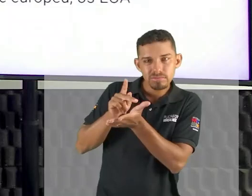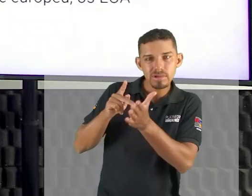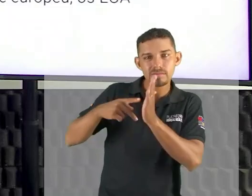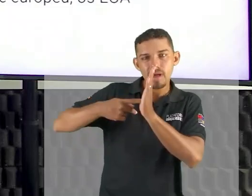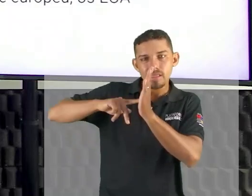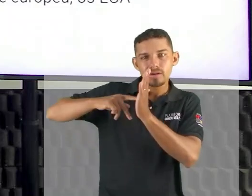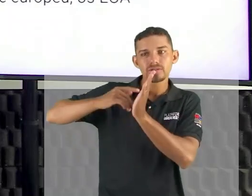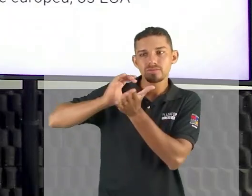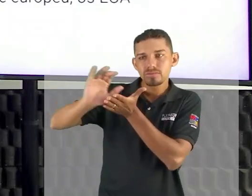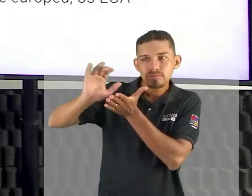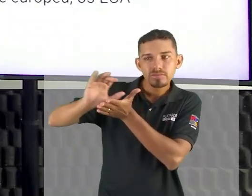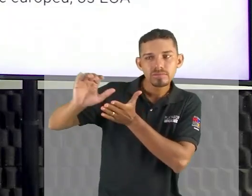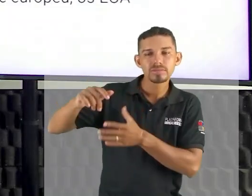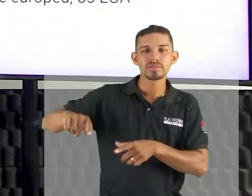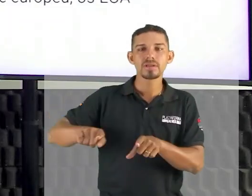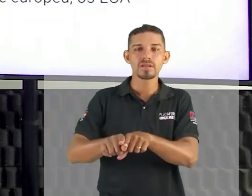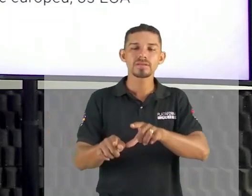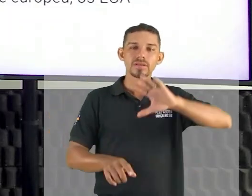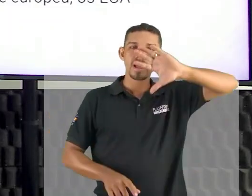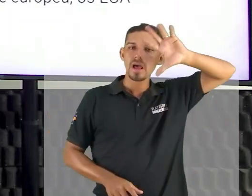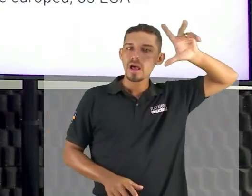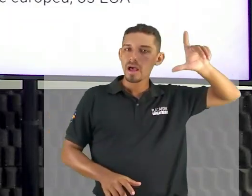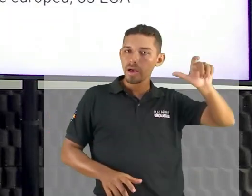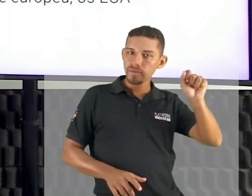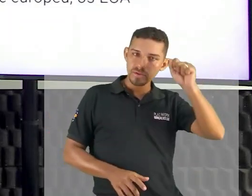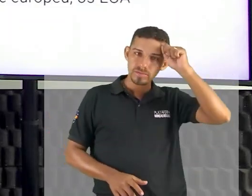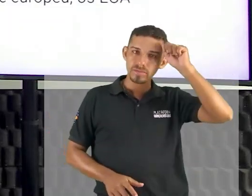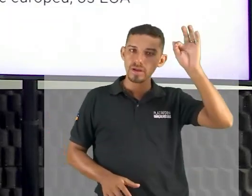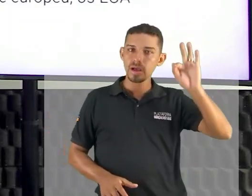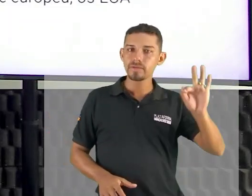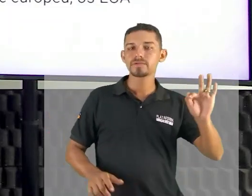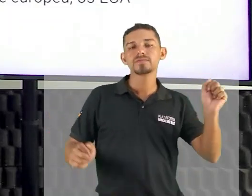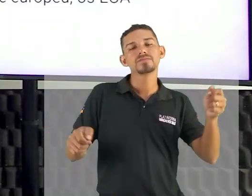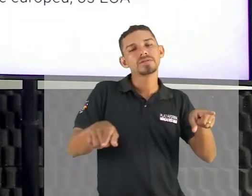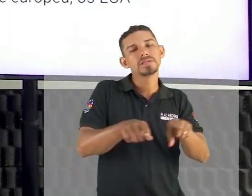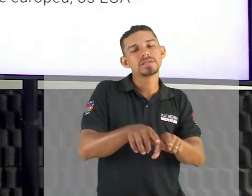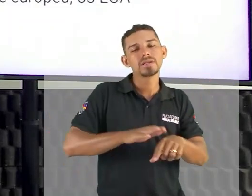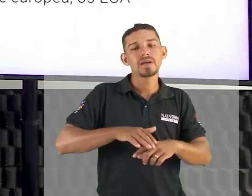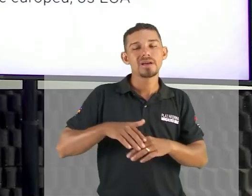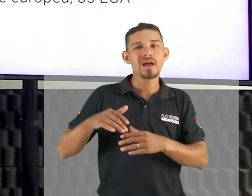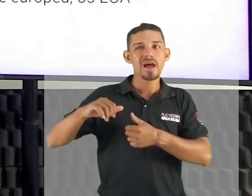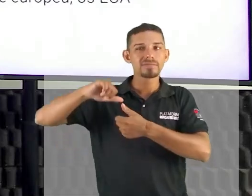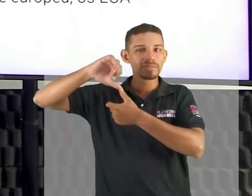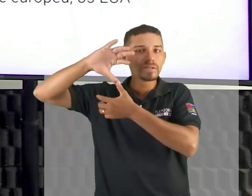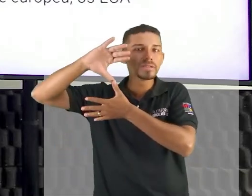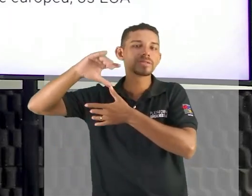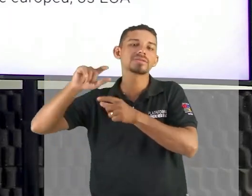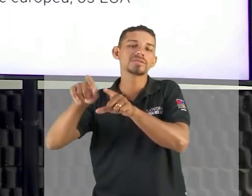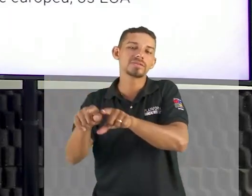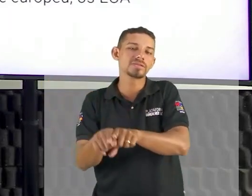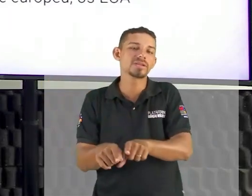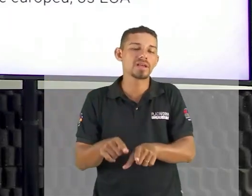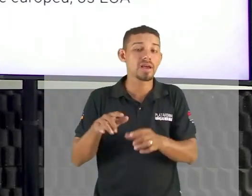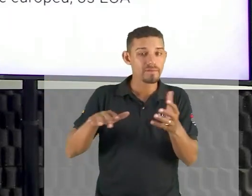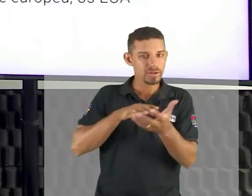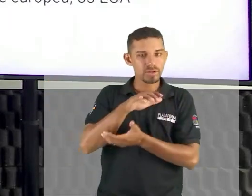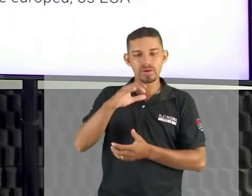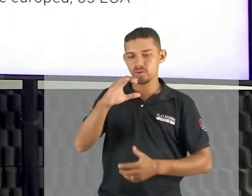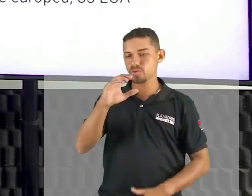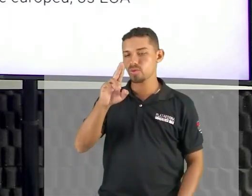dois. A própria África também, você vai ter ainda um sucesso. Avança América aqui, a Revolução Cubana, que nós acabamos de